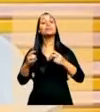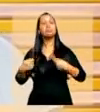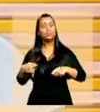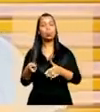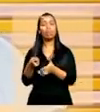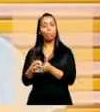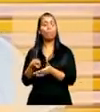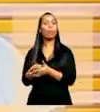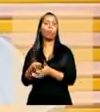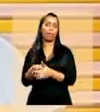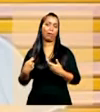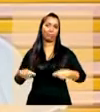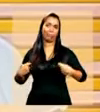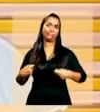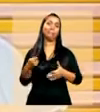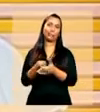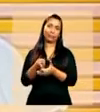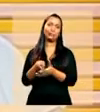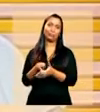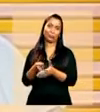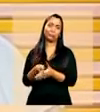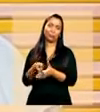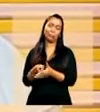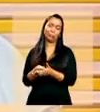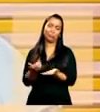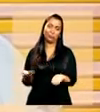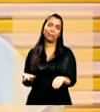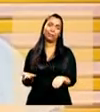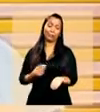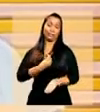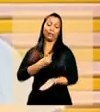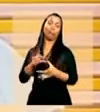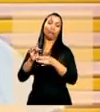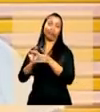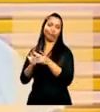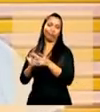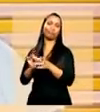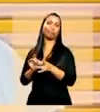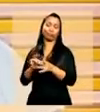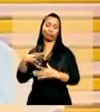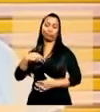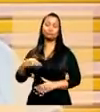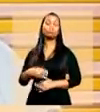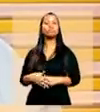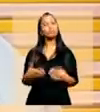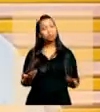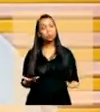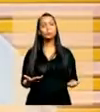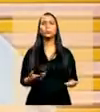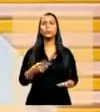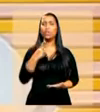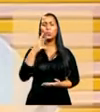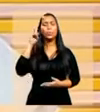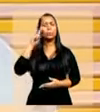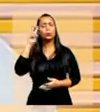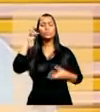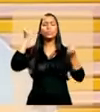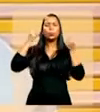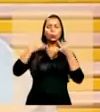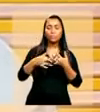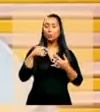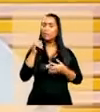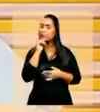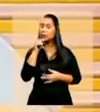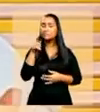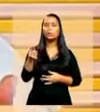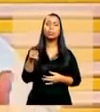está em casa nas férias, a gente deve ter essa presença para os filhos, né? Então, eu contei uma